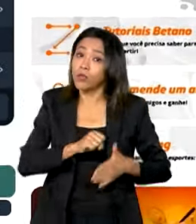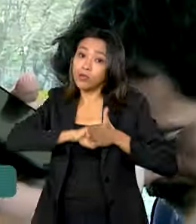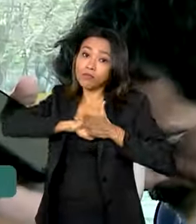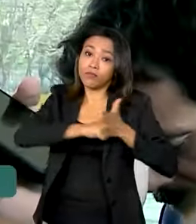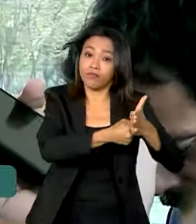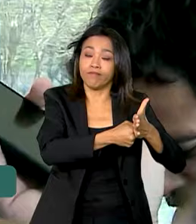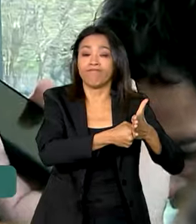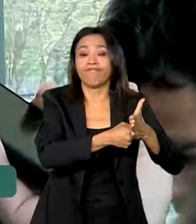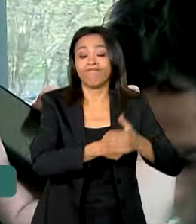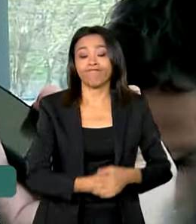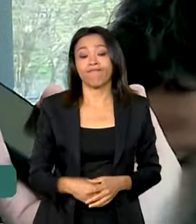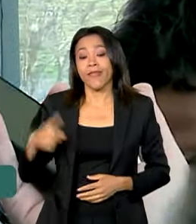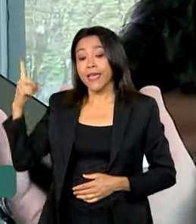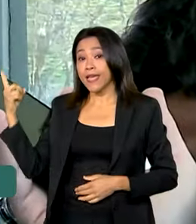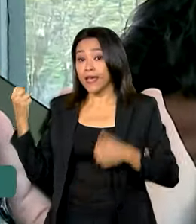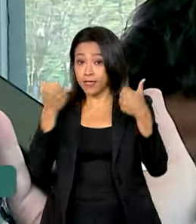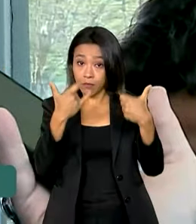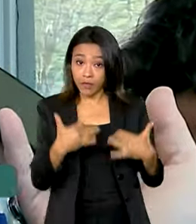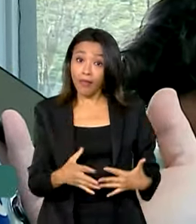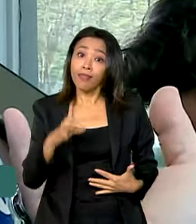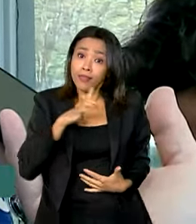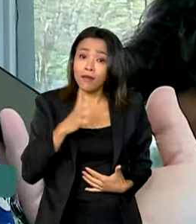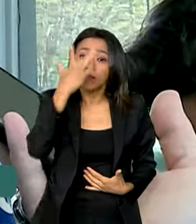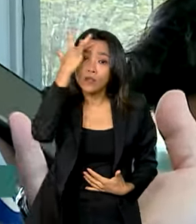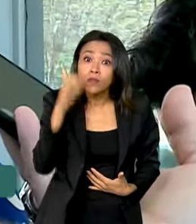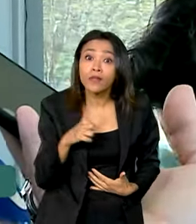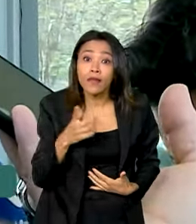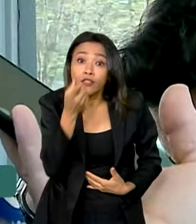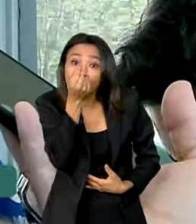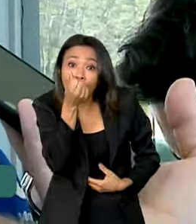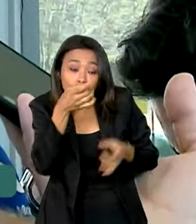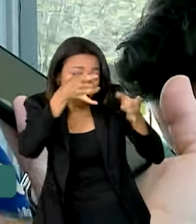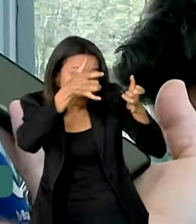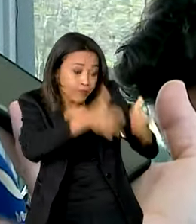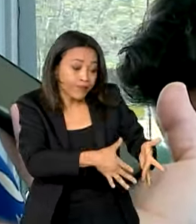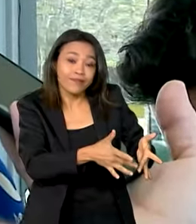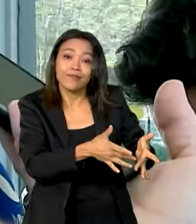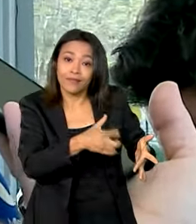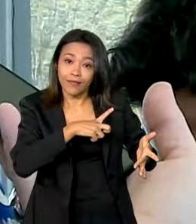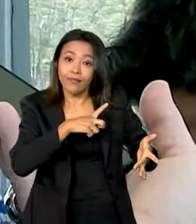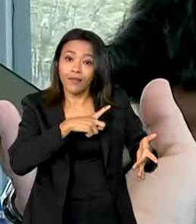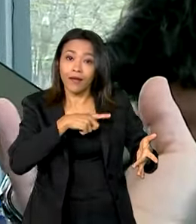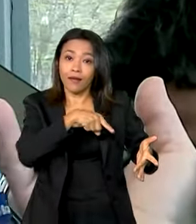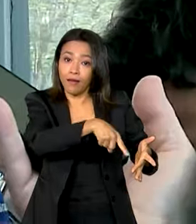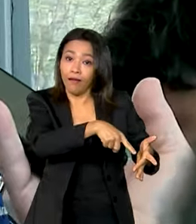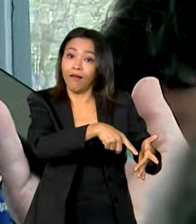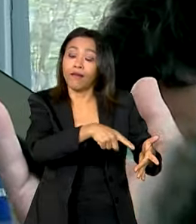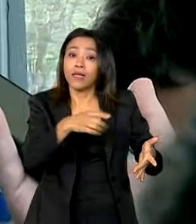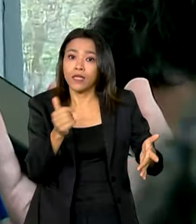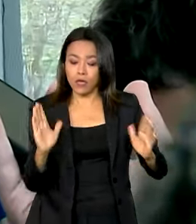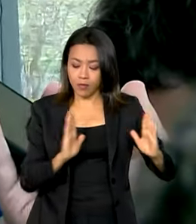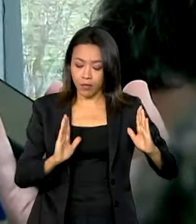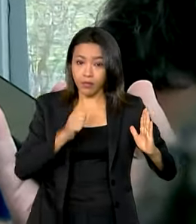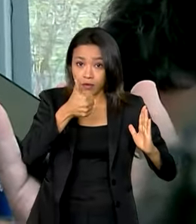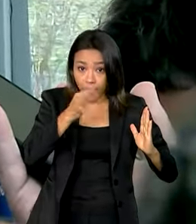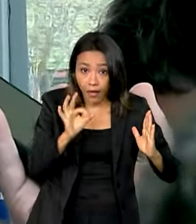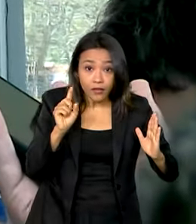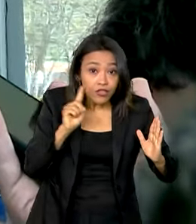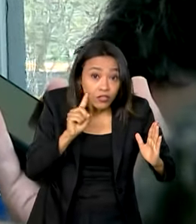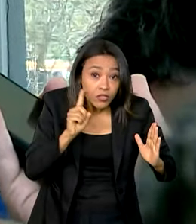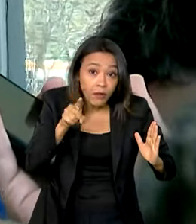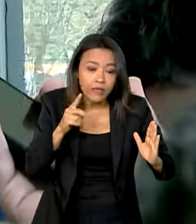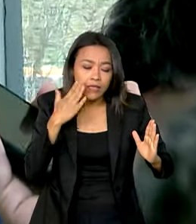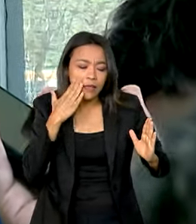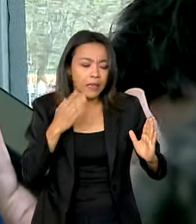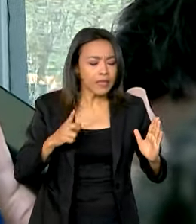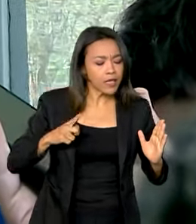do ar porque tem muita gente que tem recurso financeiro depositado na casa de aposta Então os 10 dias é pra pessoa verificar se